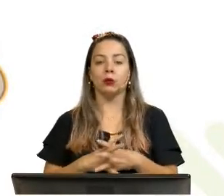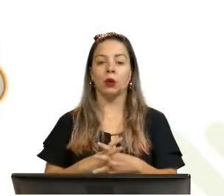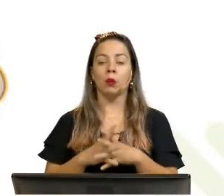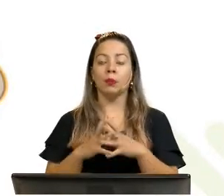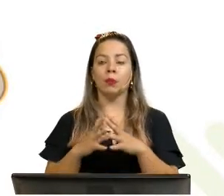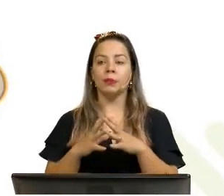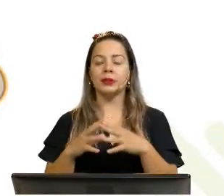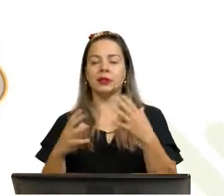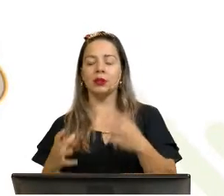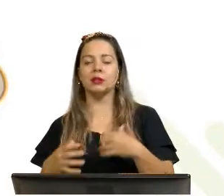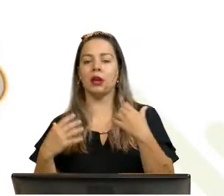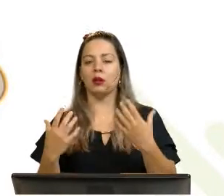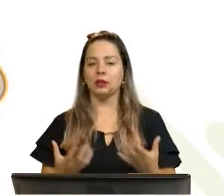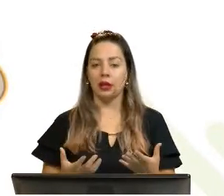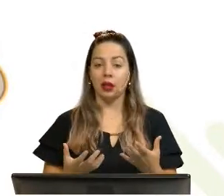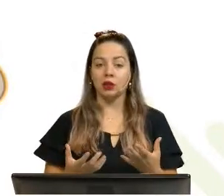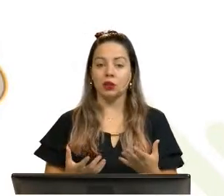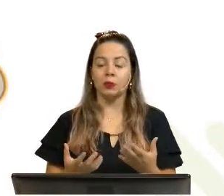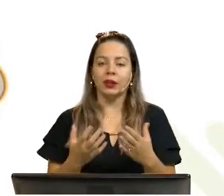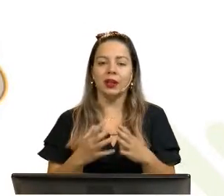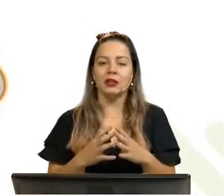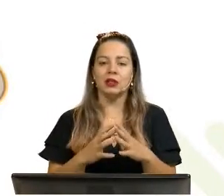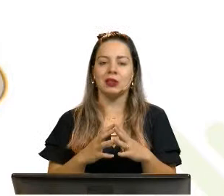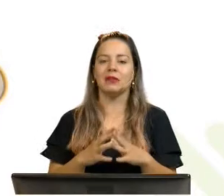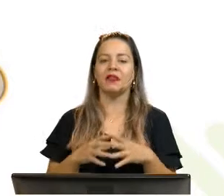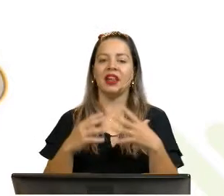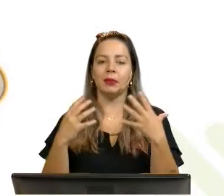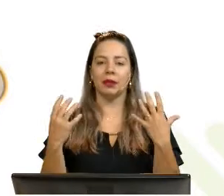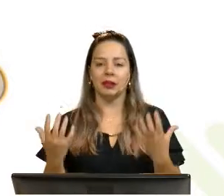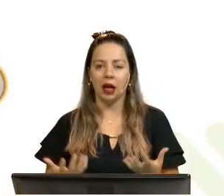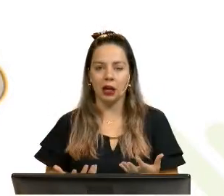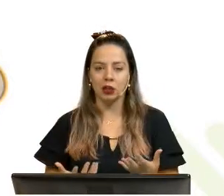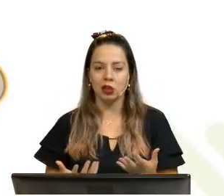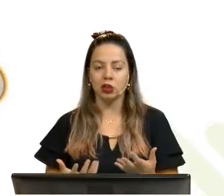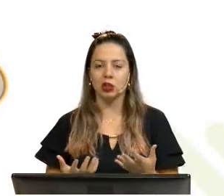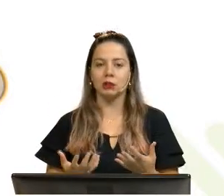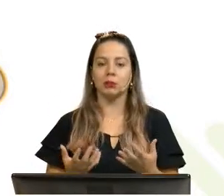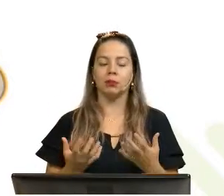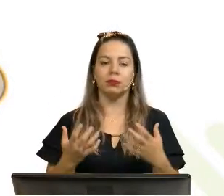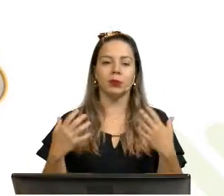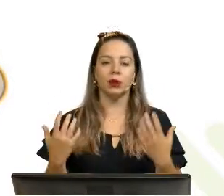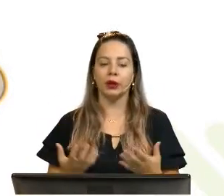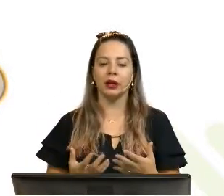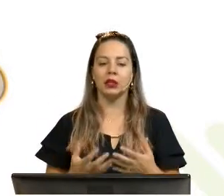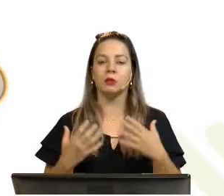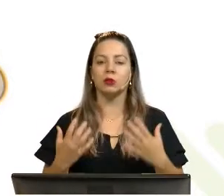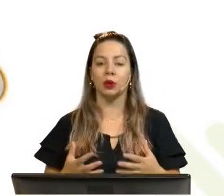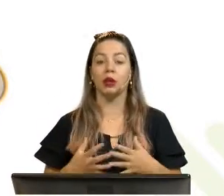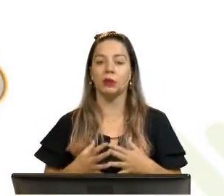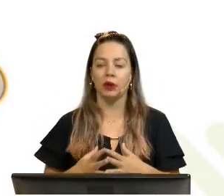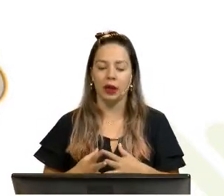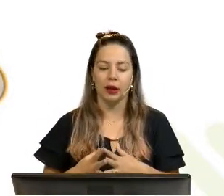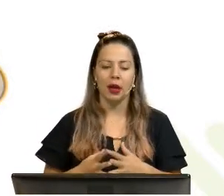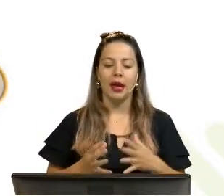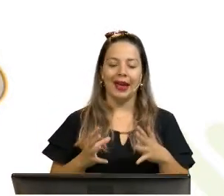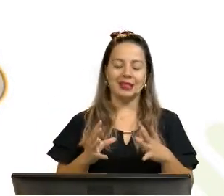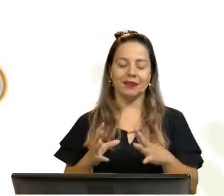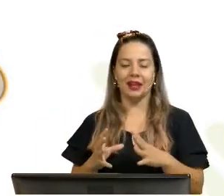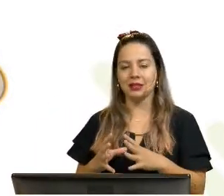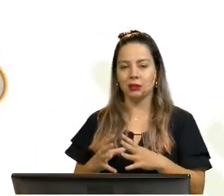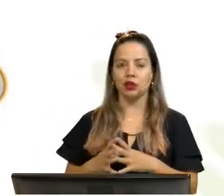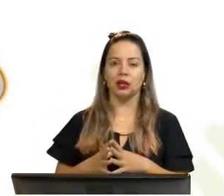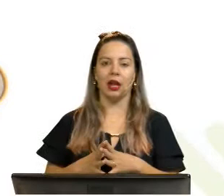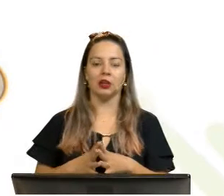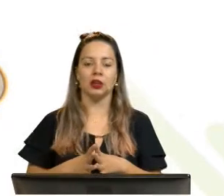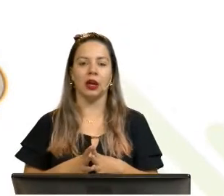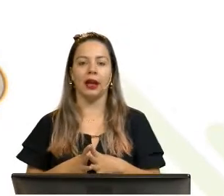pergunta se são células idênticas porque existe essa variabilidade de microorganismos do reino maneira essa